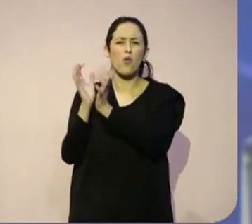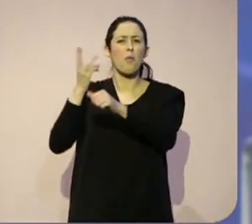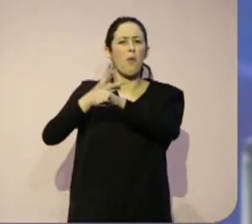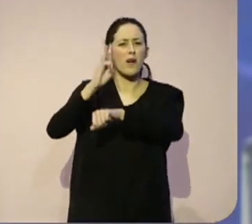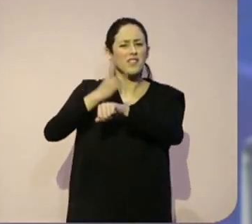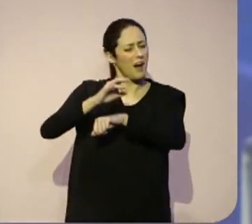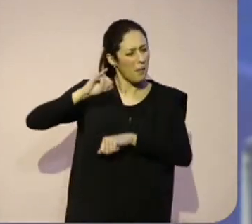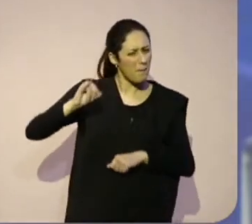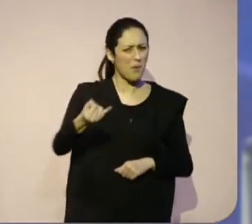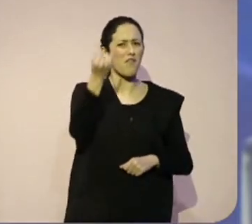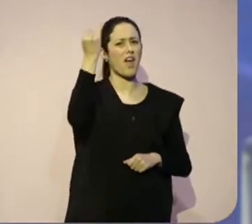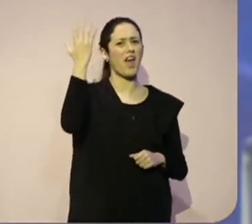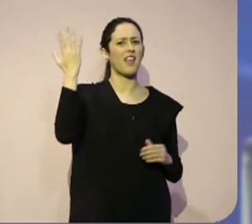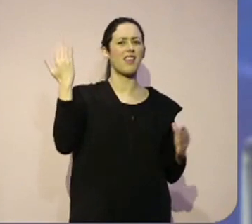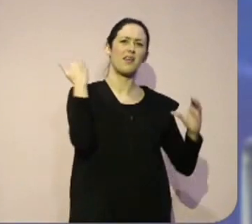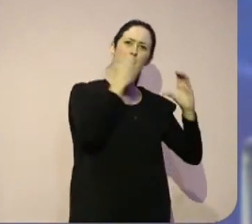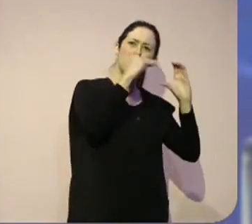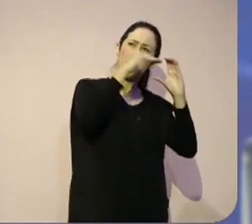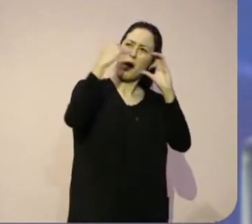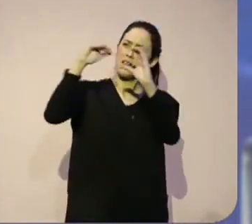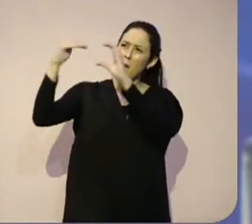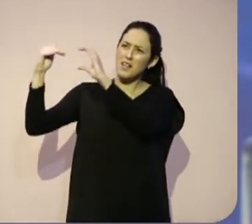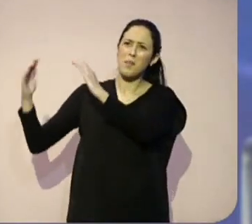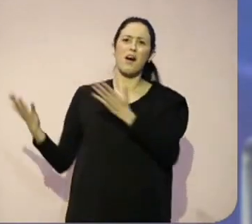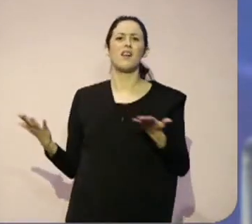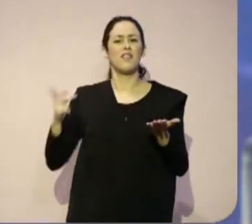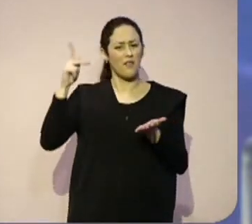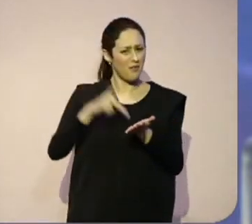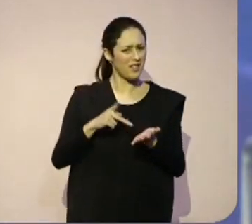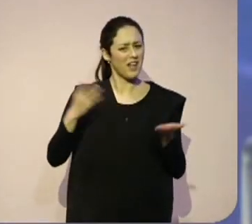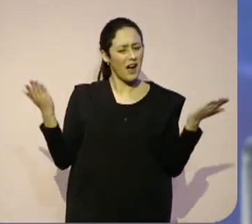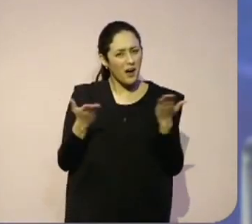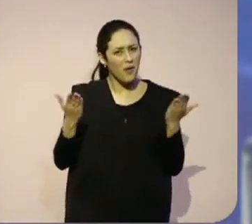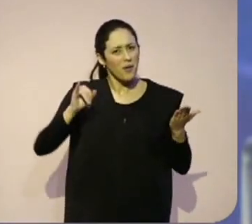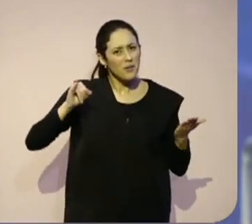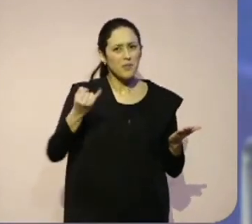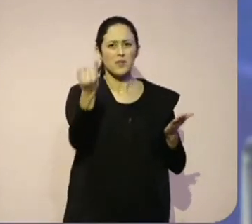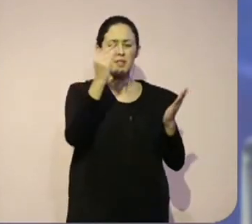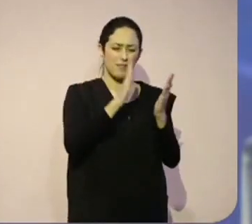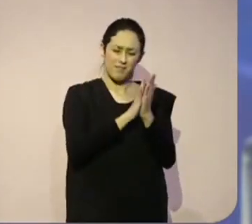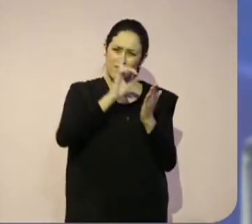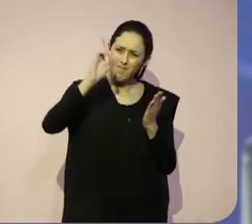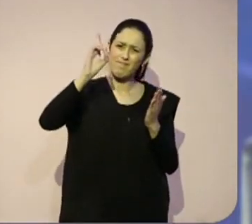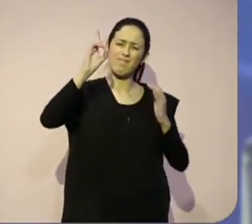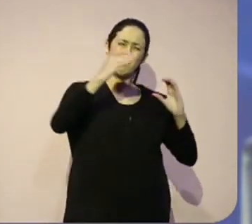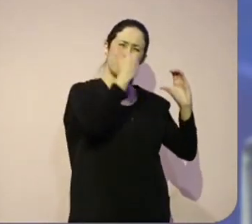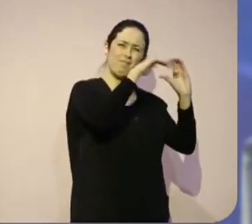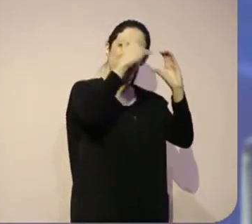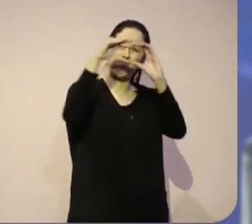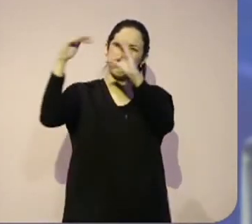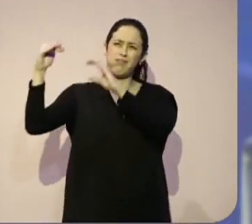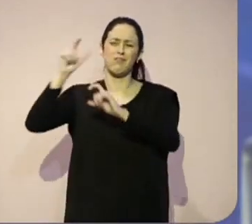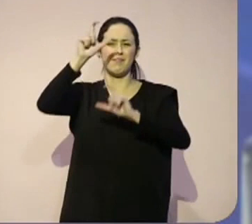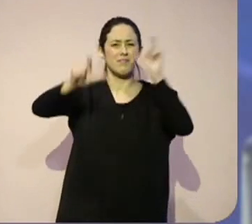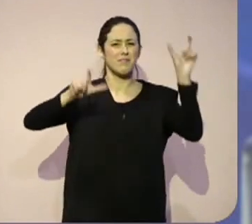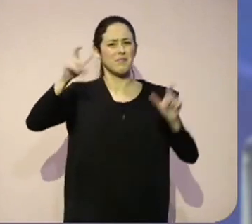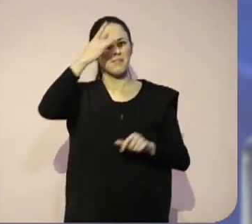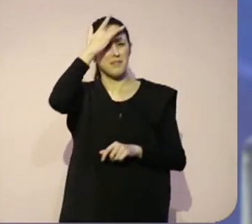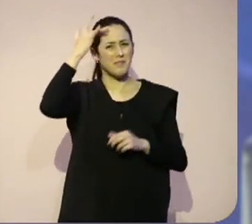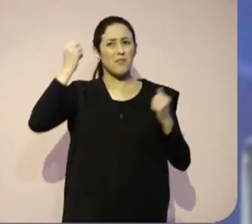WhatsApp. Agora é a hora que você pode fazer acontecer a palavra de Deus entrando na vida de pessoas e